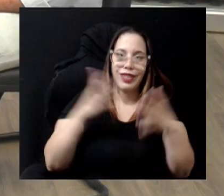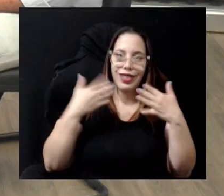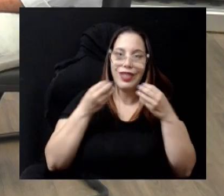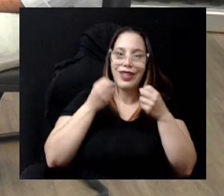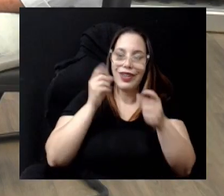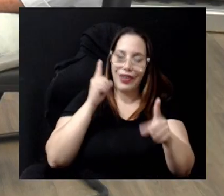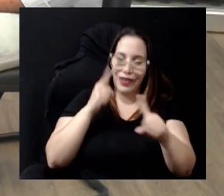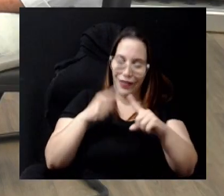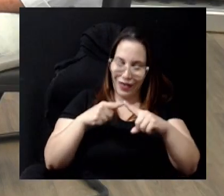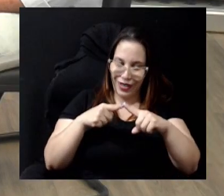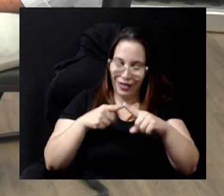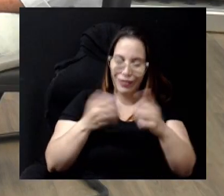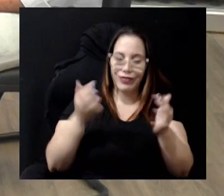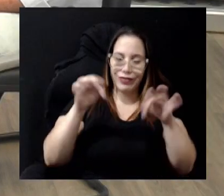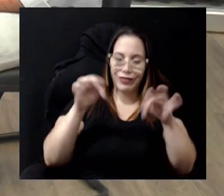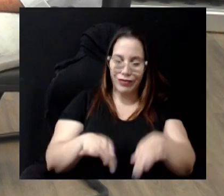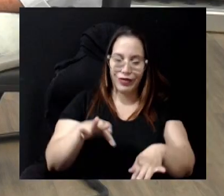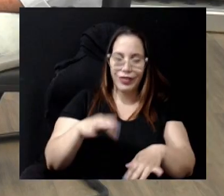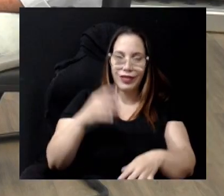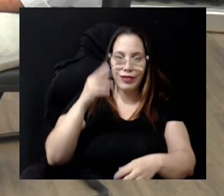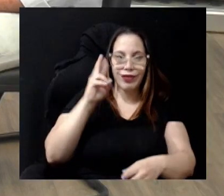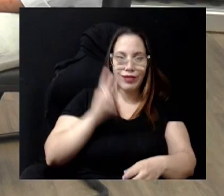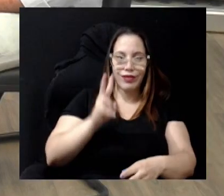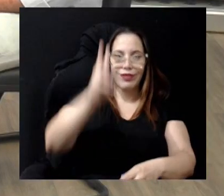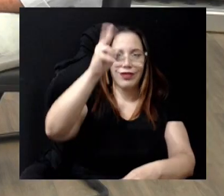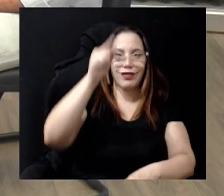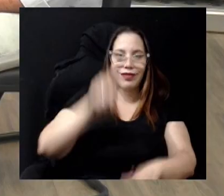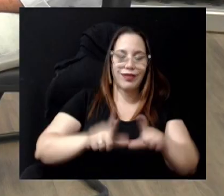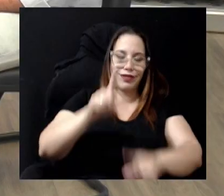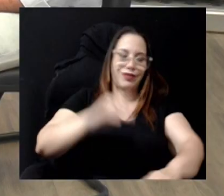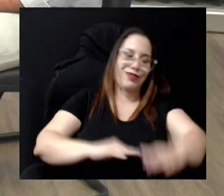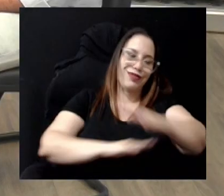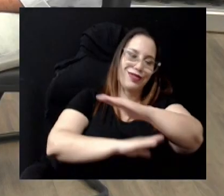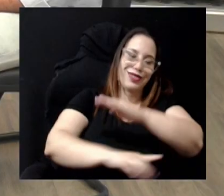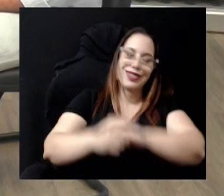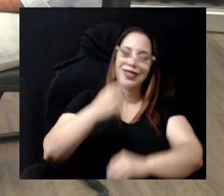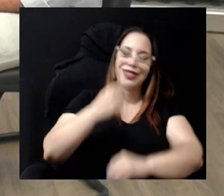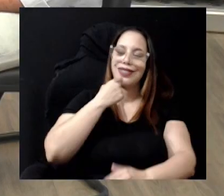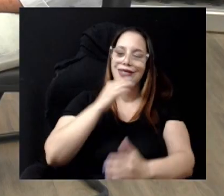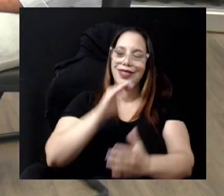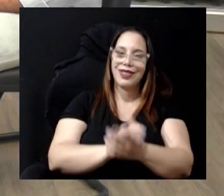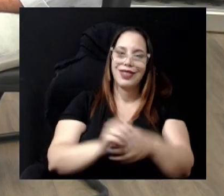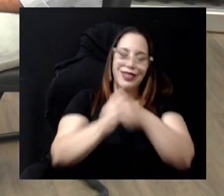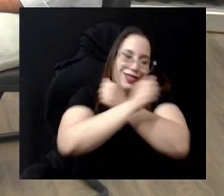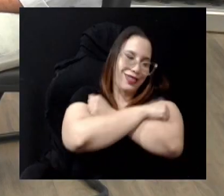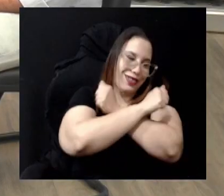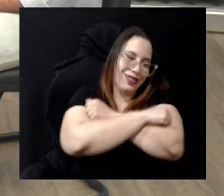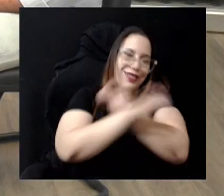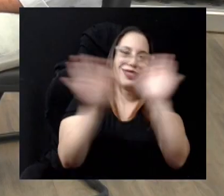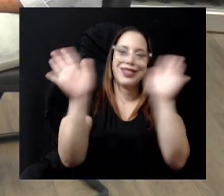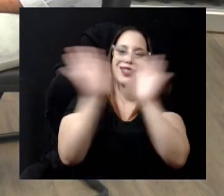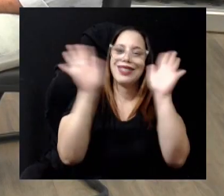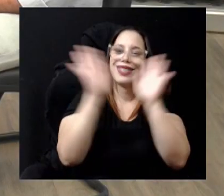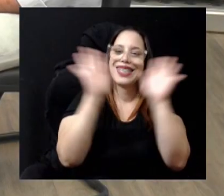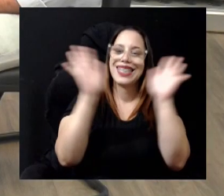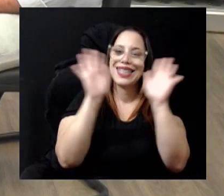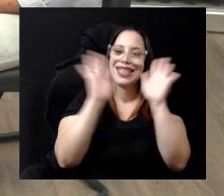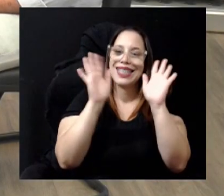ficamos por aqui, claro, a gente sempre se vê aqui na TV Câmara Campinas. Grande abraço para você, até mais!